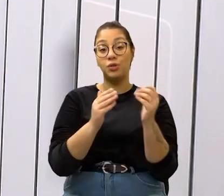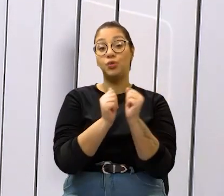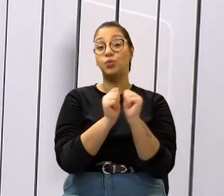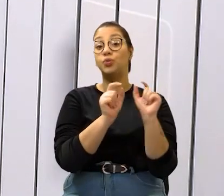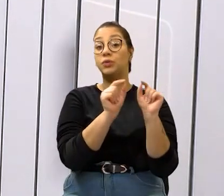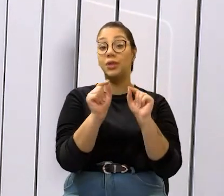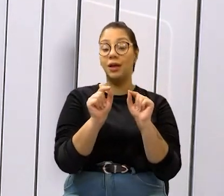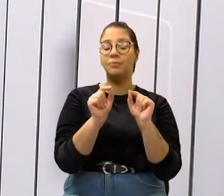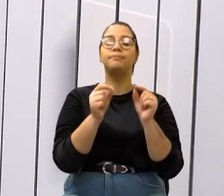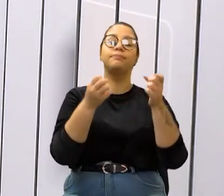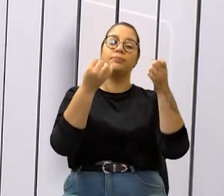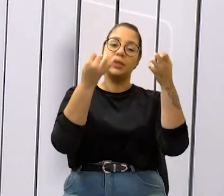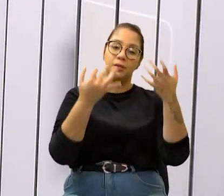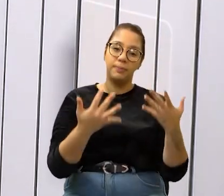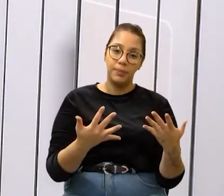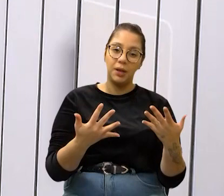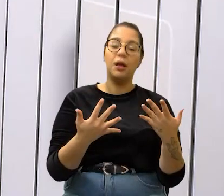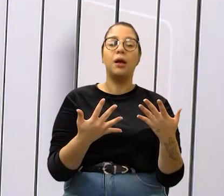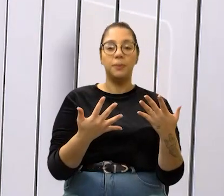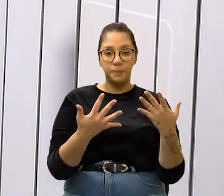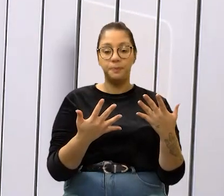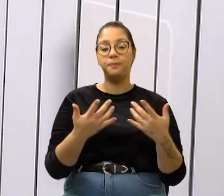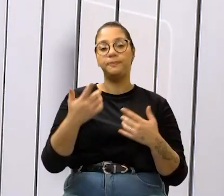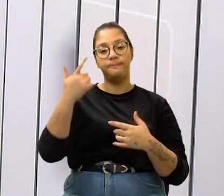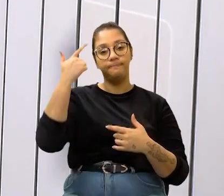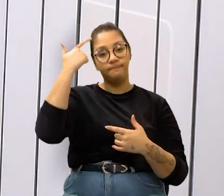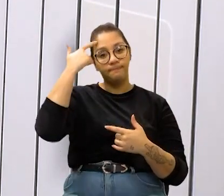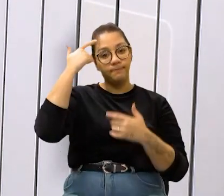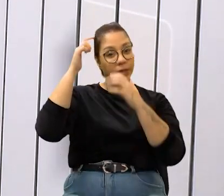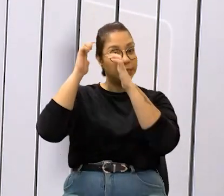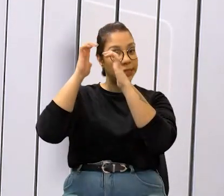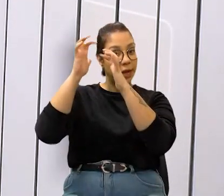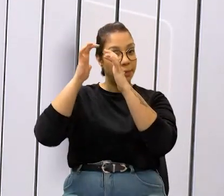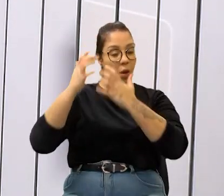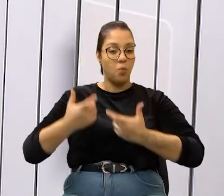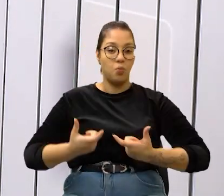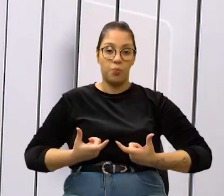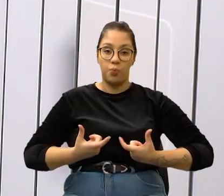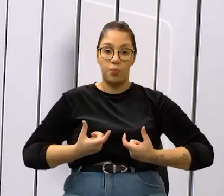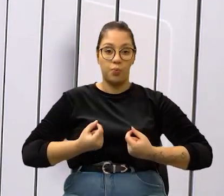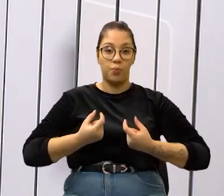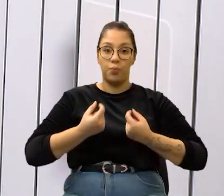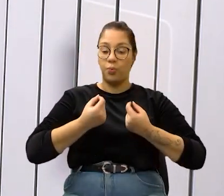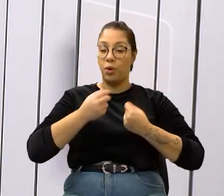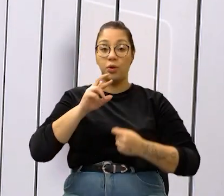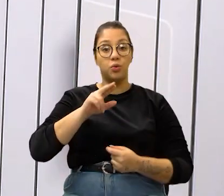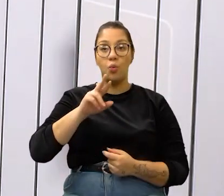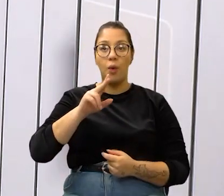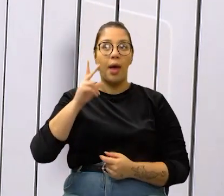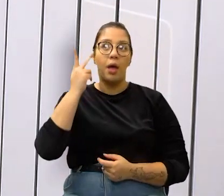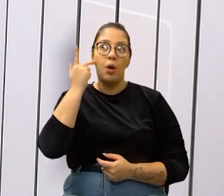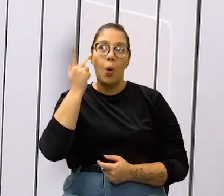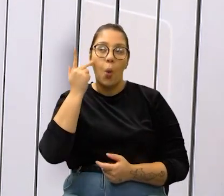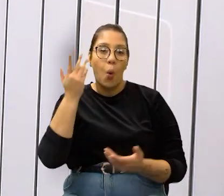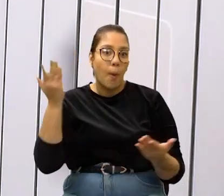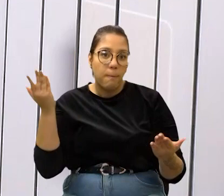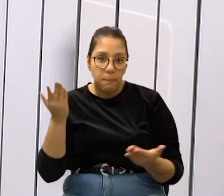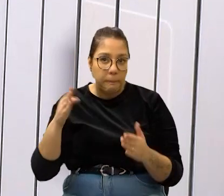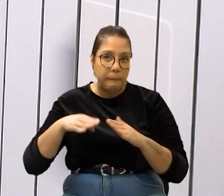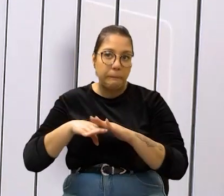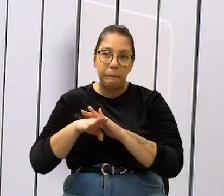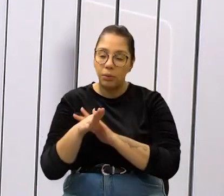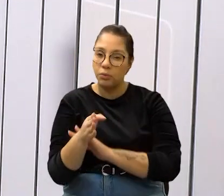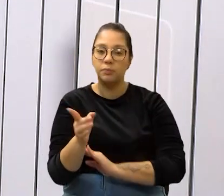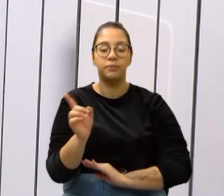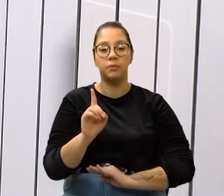vamos conversar sobre câncer cerebral. Ele não é um dos mais comuns que